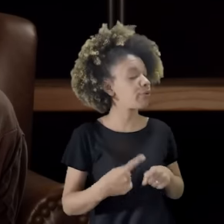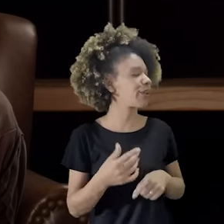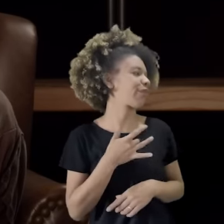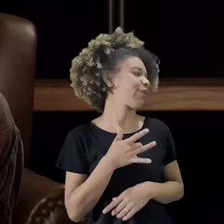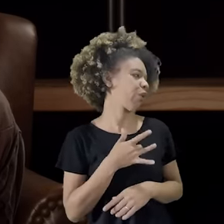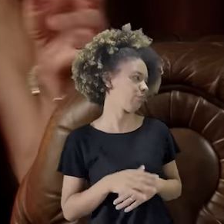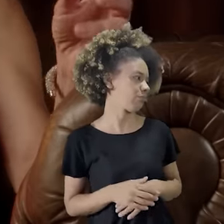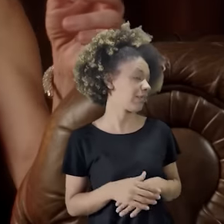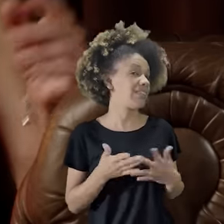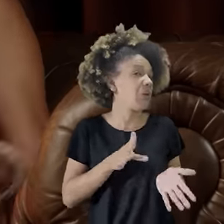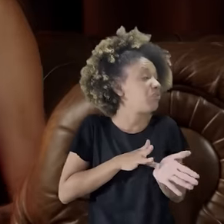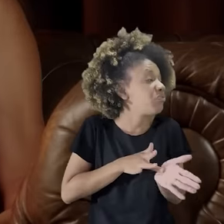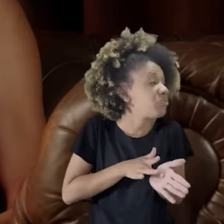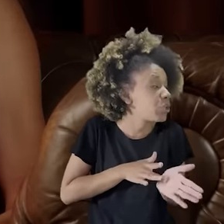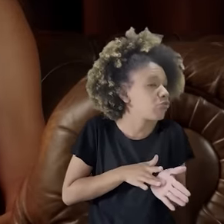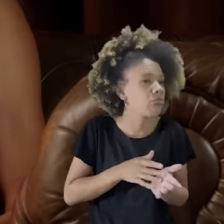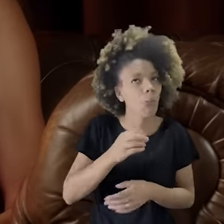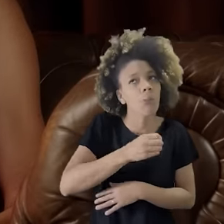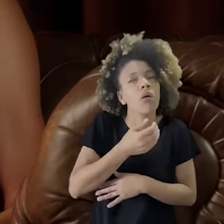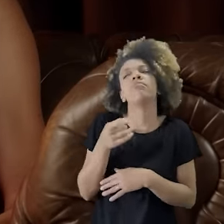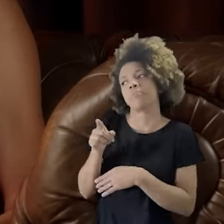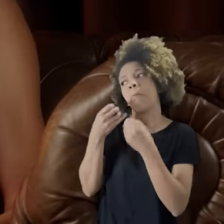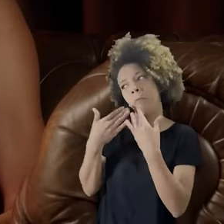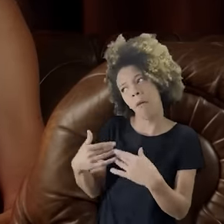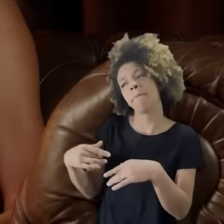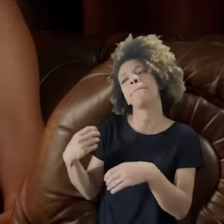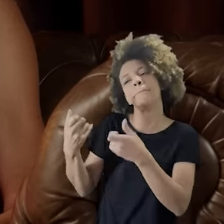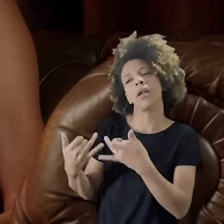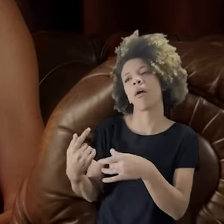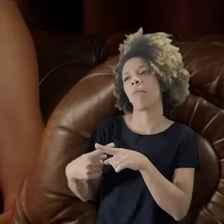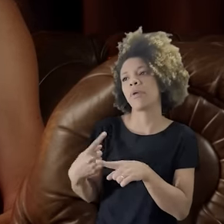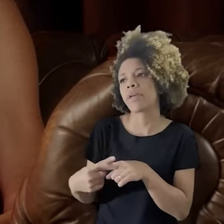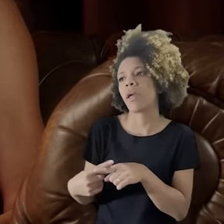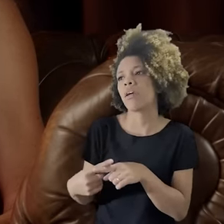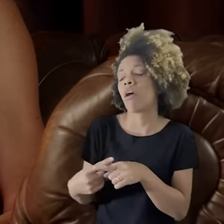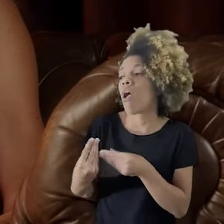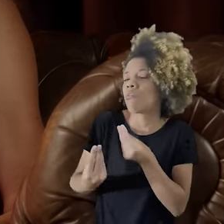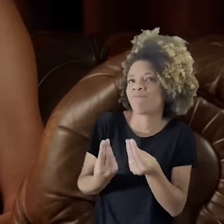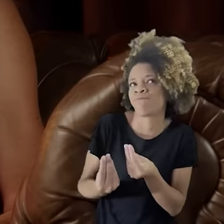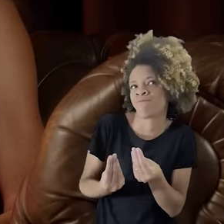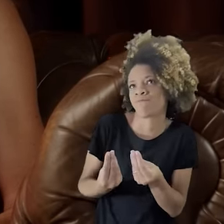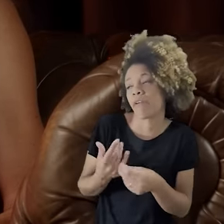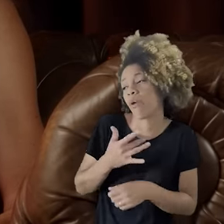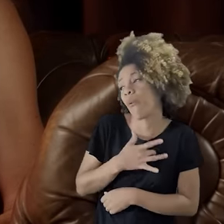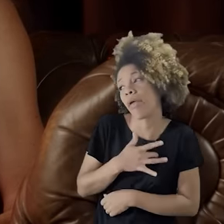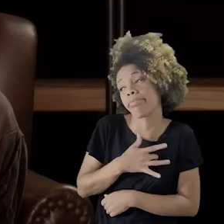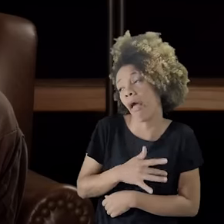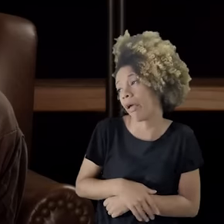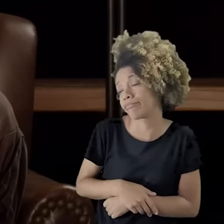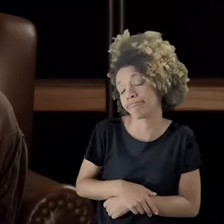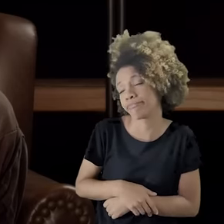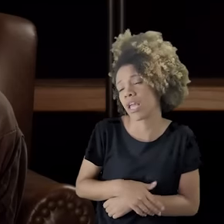porque ele tem dó então ele finge um ponto um ponto bacana porque é por causa como que eles assim é tadinha